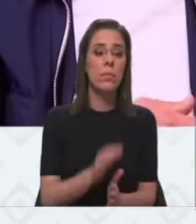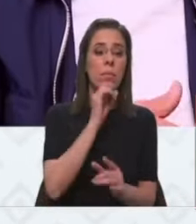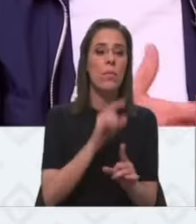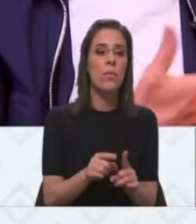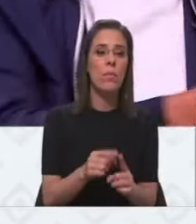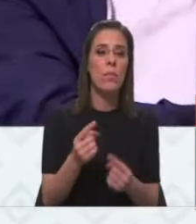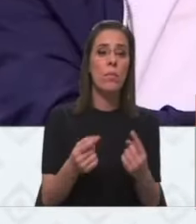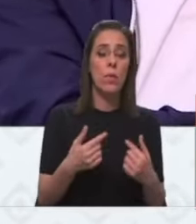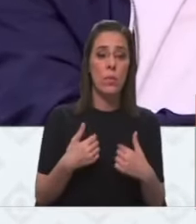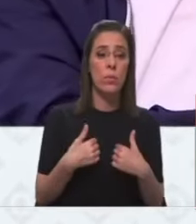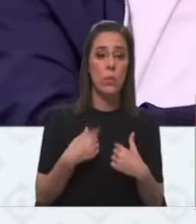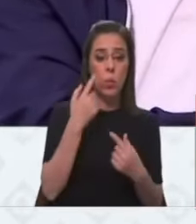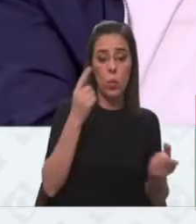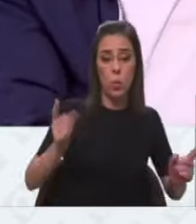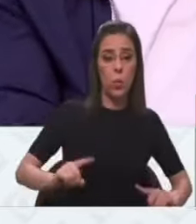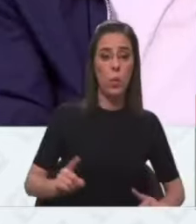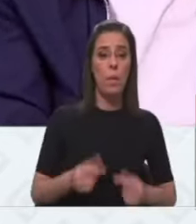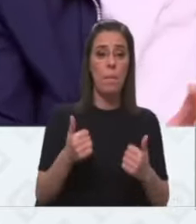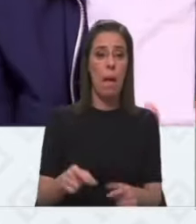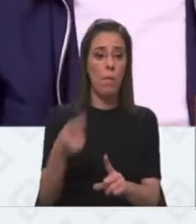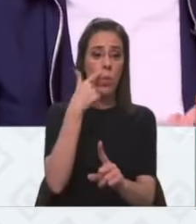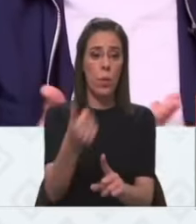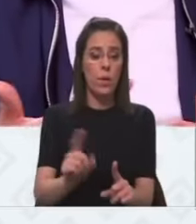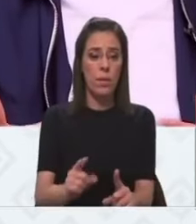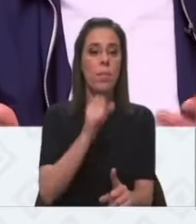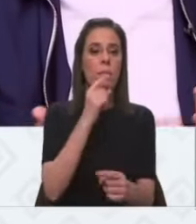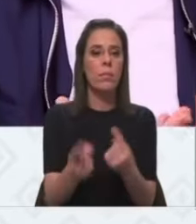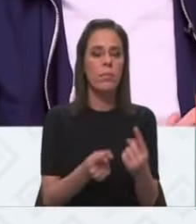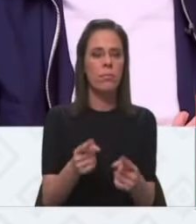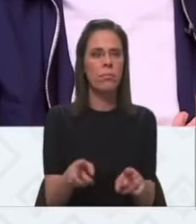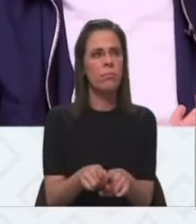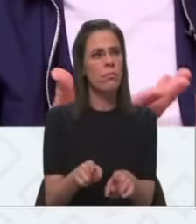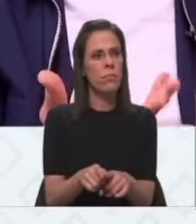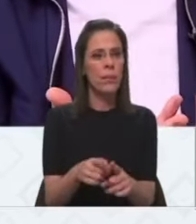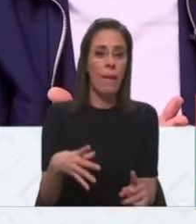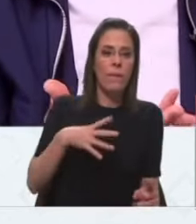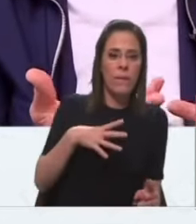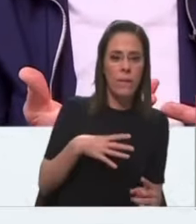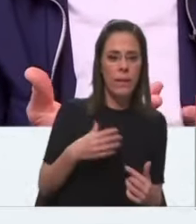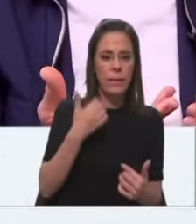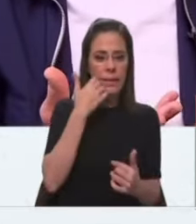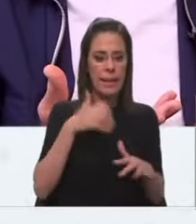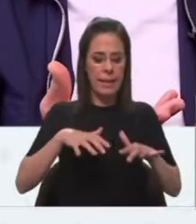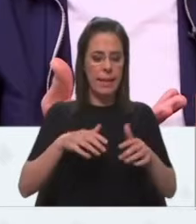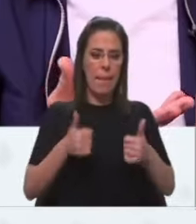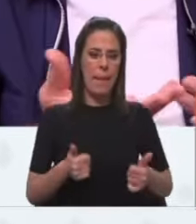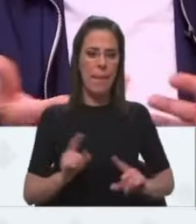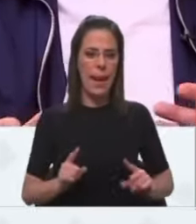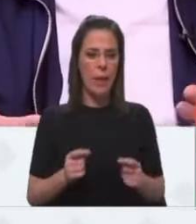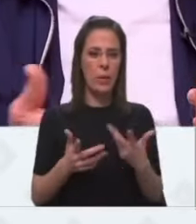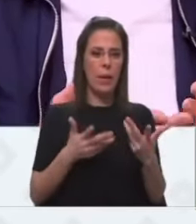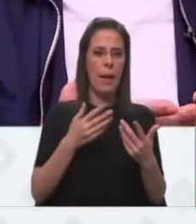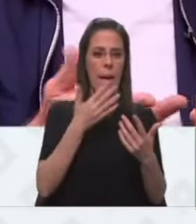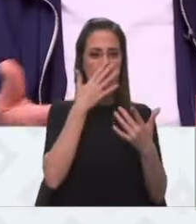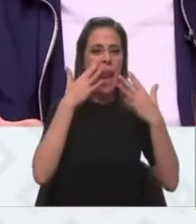Podia haver algum, eu não conhecia bem o Diogo, poderia haver alguma espécie de constrangimento na cena, a cena não ficar fluida,